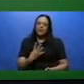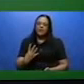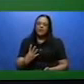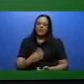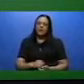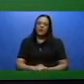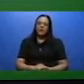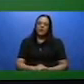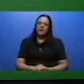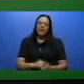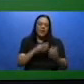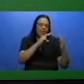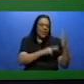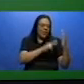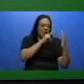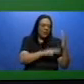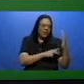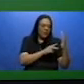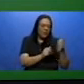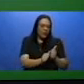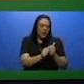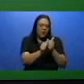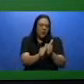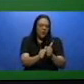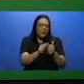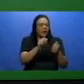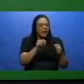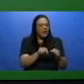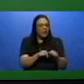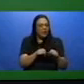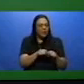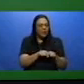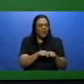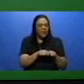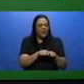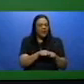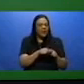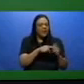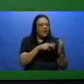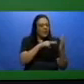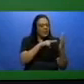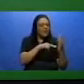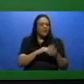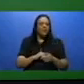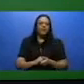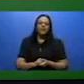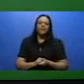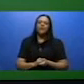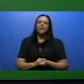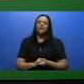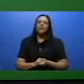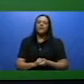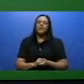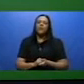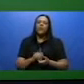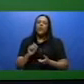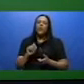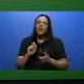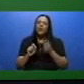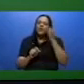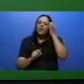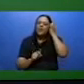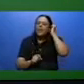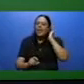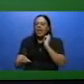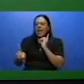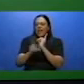leiturinha. Acompanha, faz a leitura também, tá? Os vestígios encontrados em sítios arqueológicos,